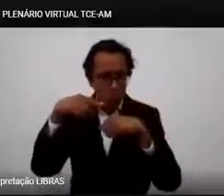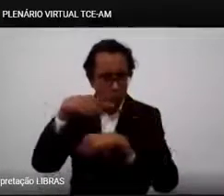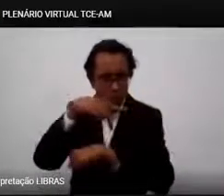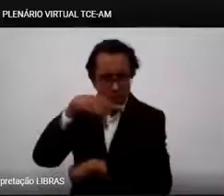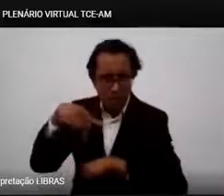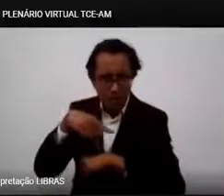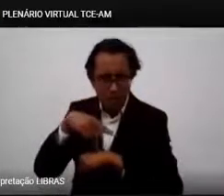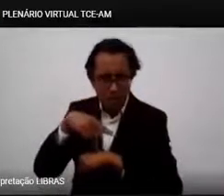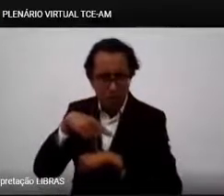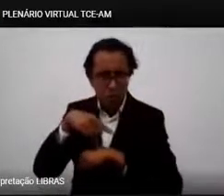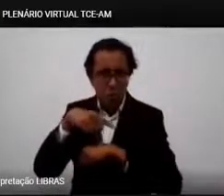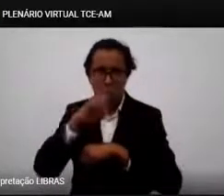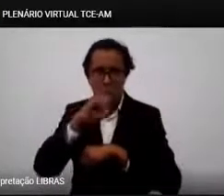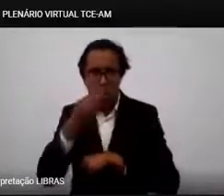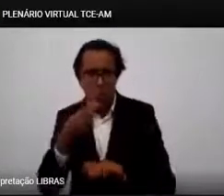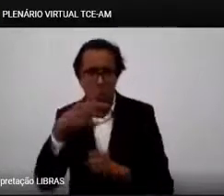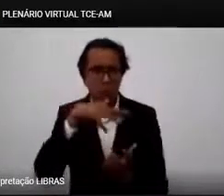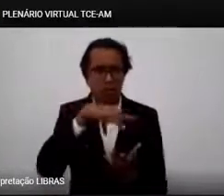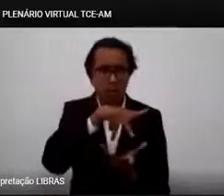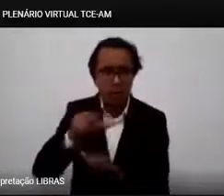planeta se nós não